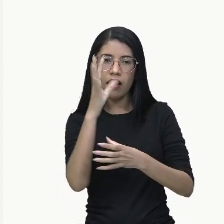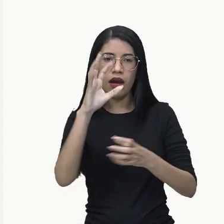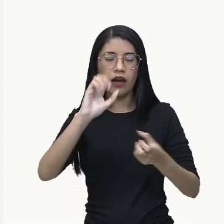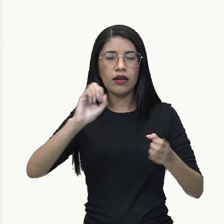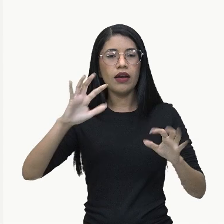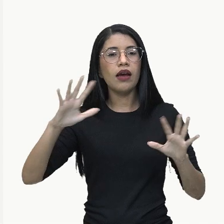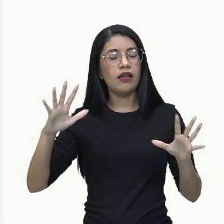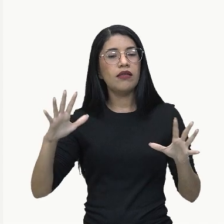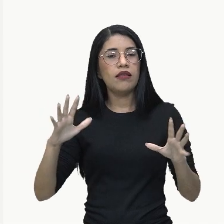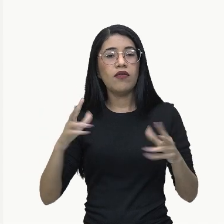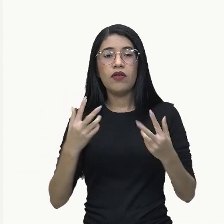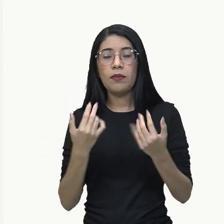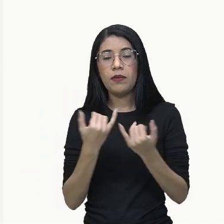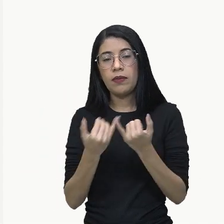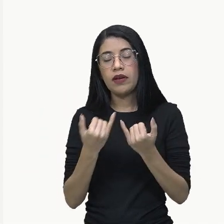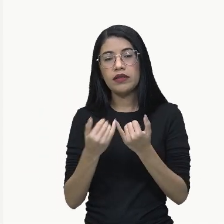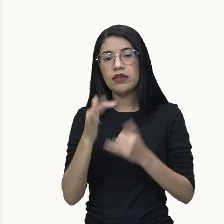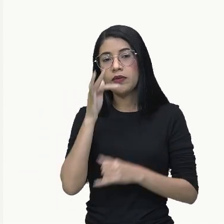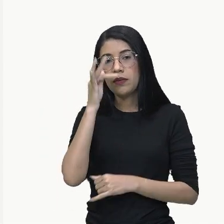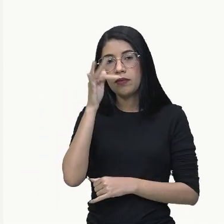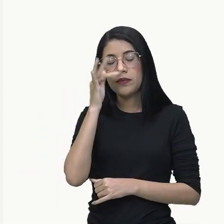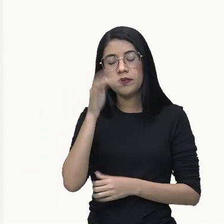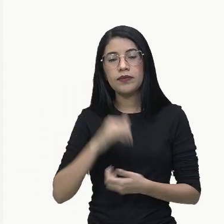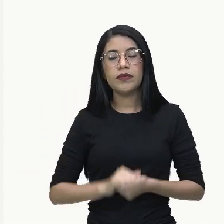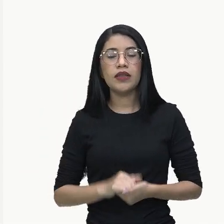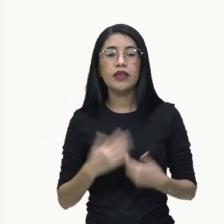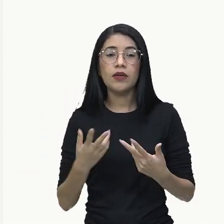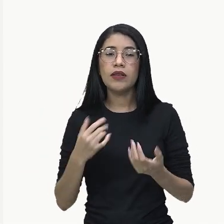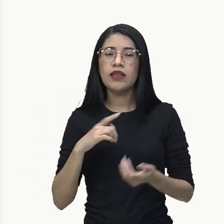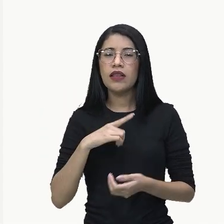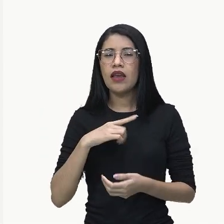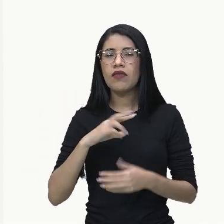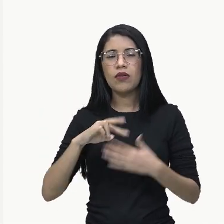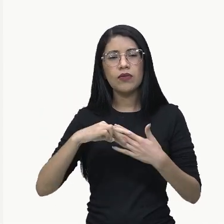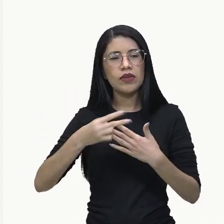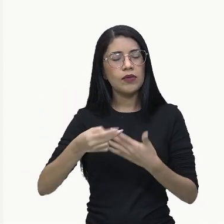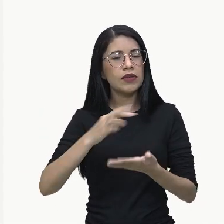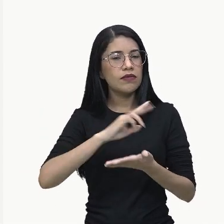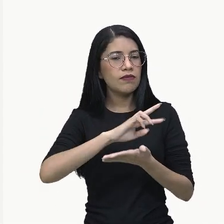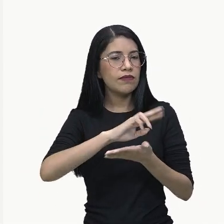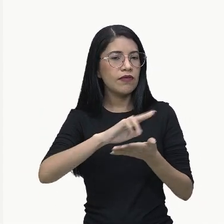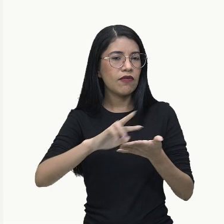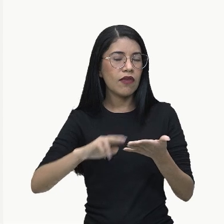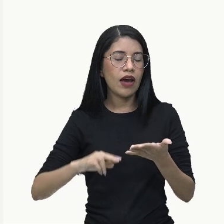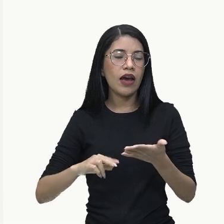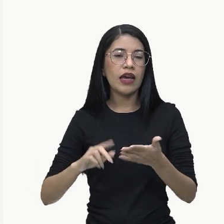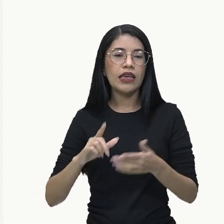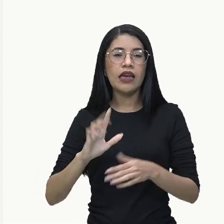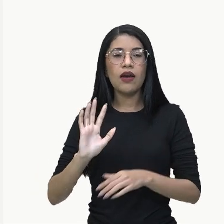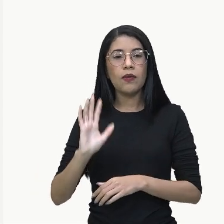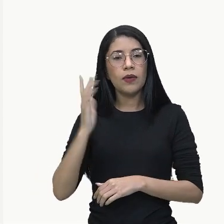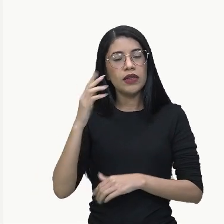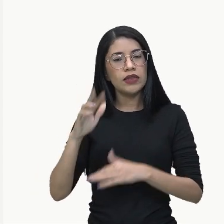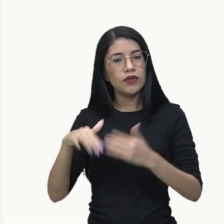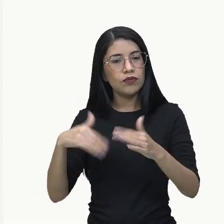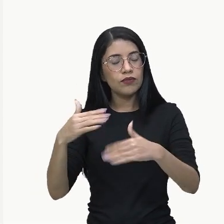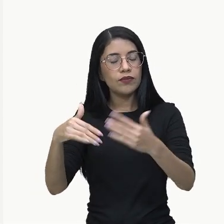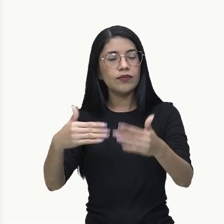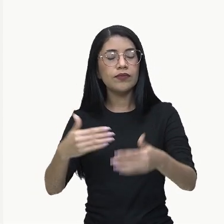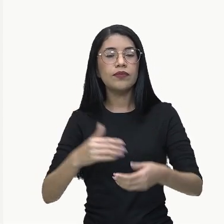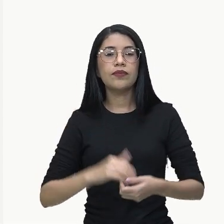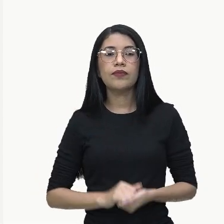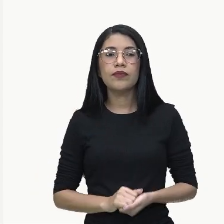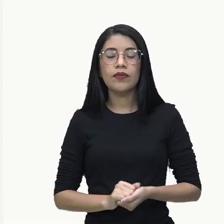em que ela explodiu E aí Claro tivemos todas consequências tudo que ocorreu depois certo então